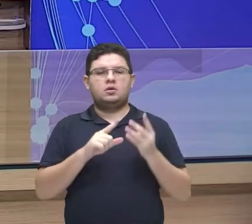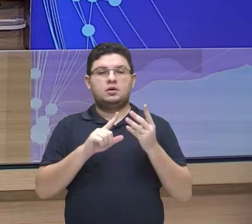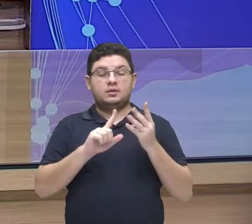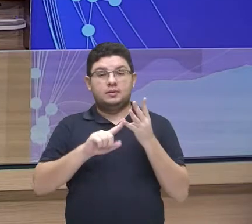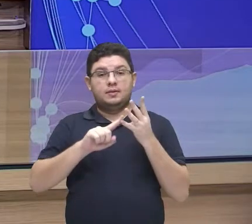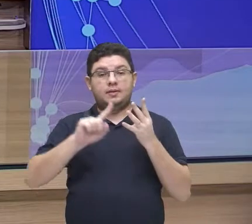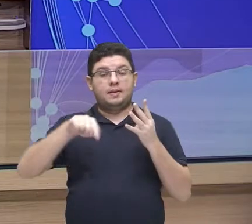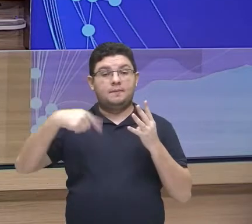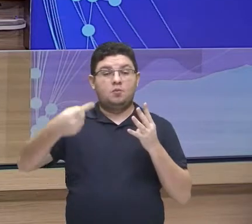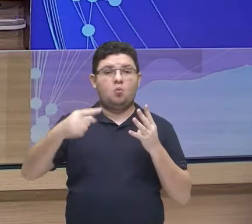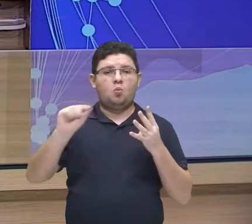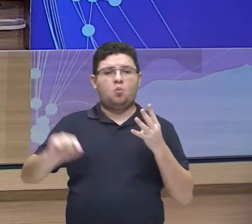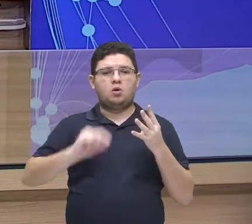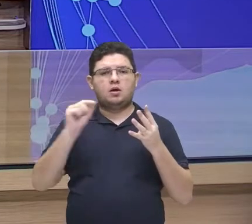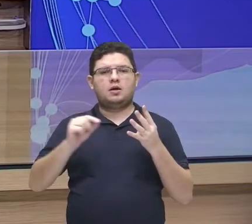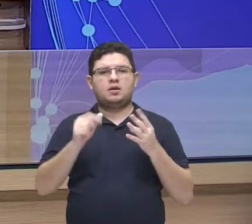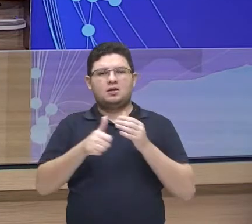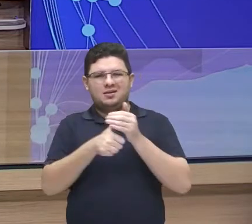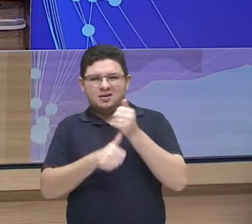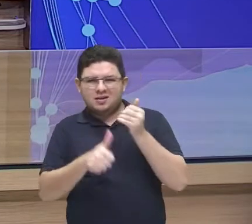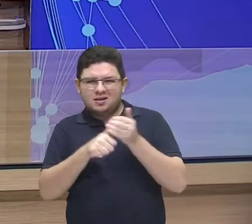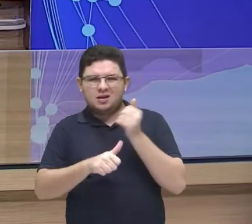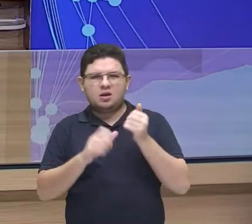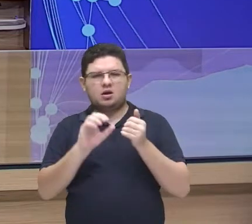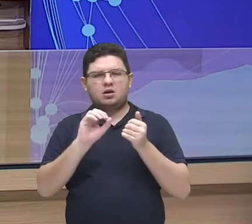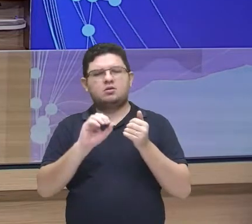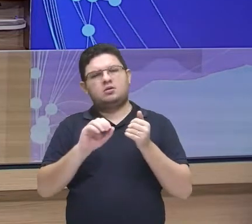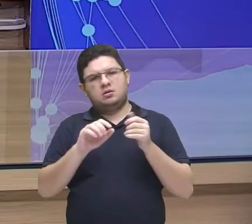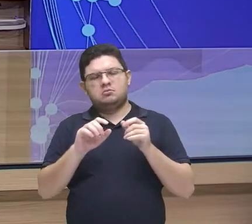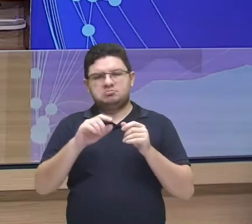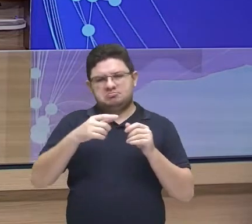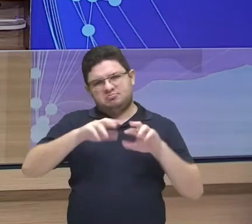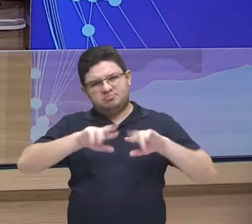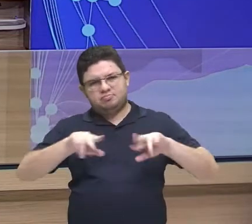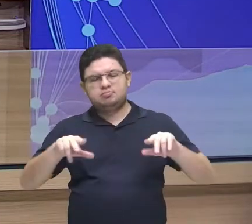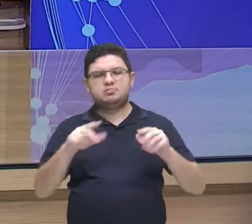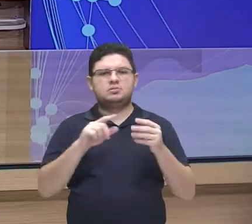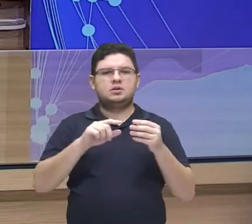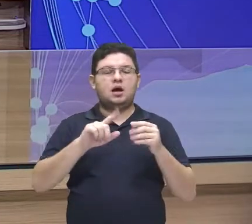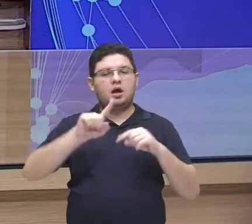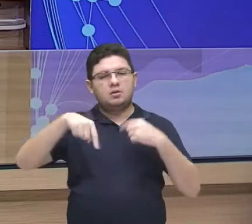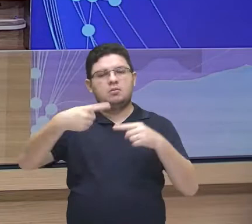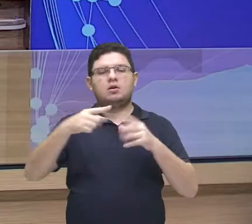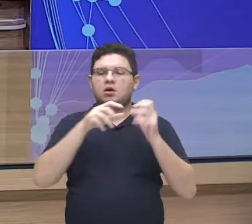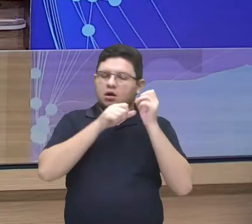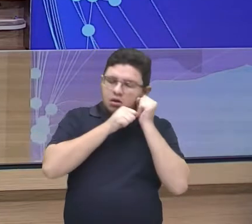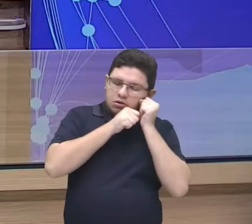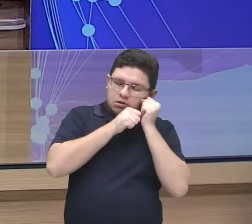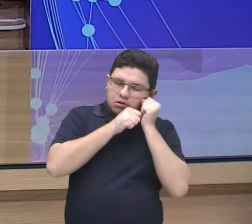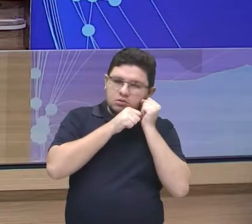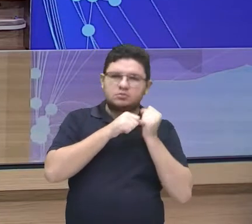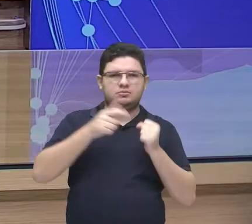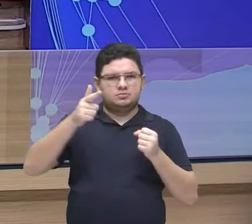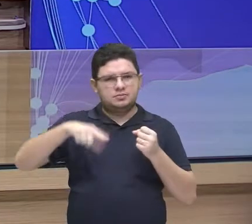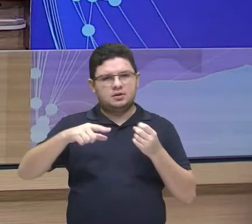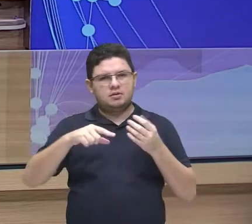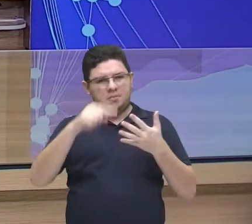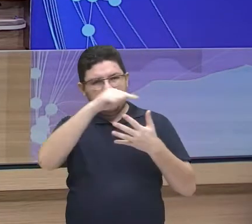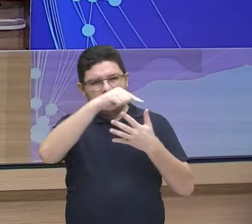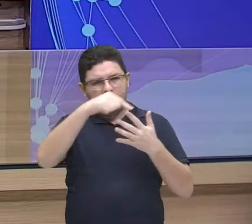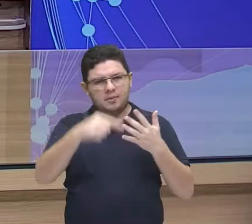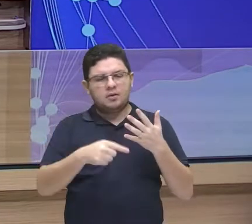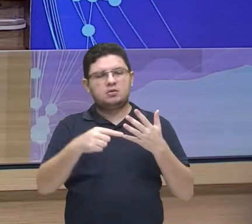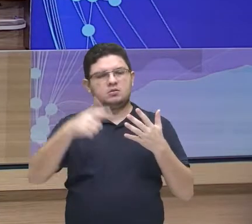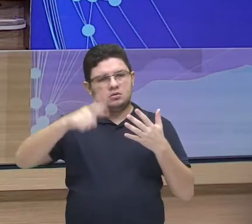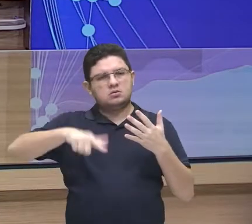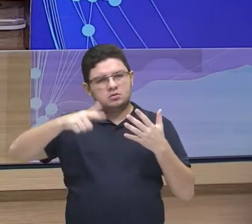depois ele faz cocô, faz xixi, aí dorme de novo. E isso causa um transtorno muito